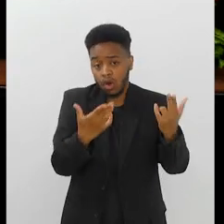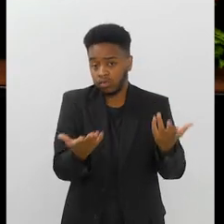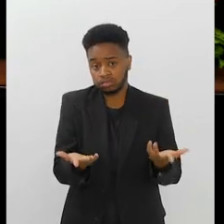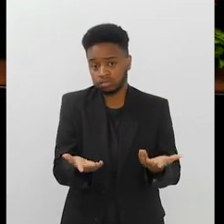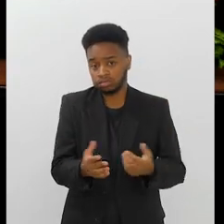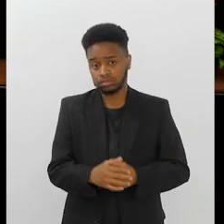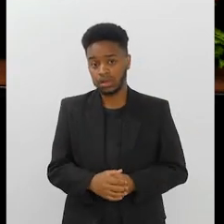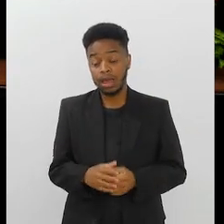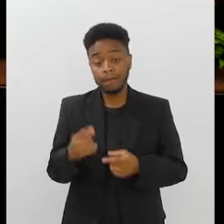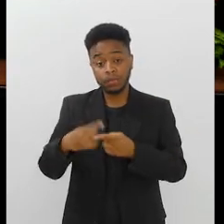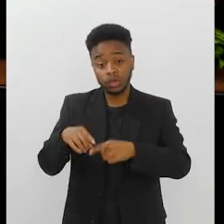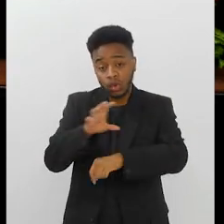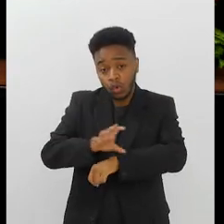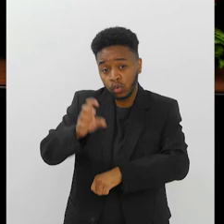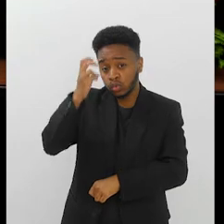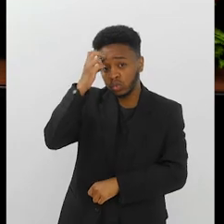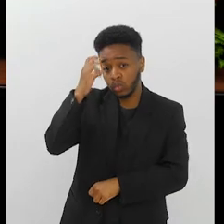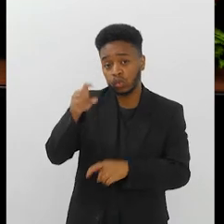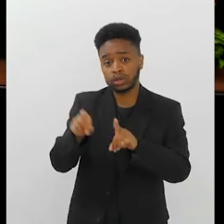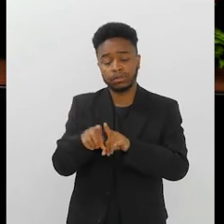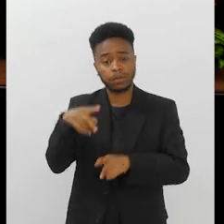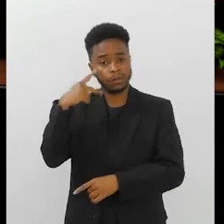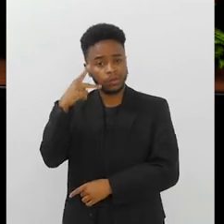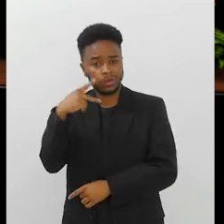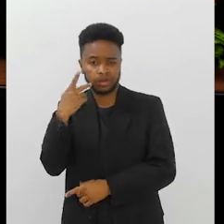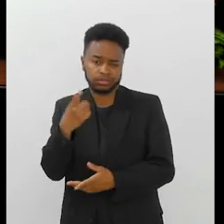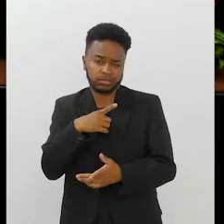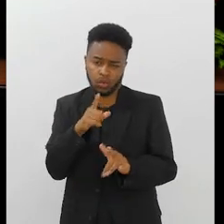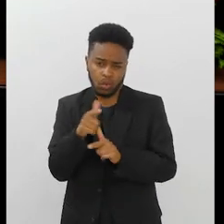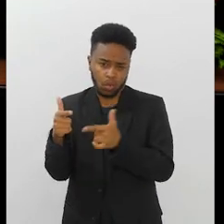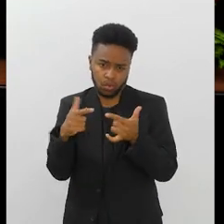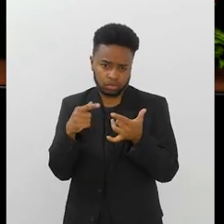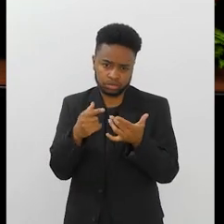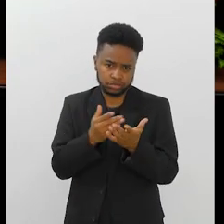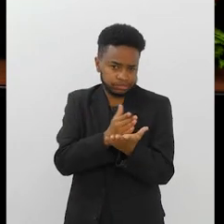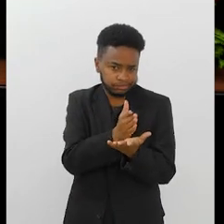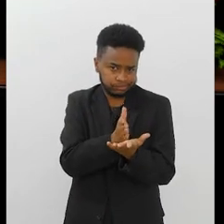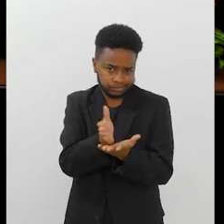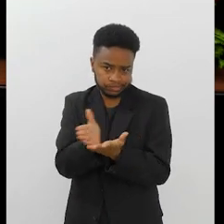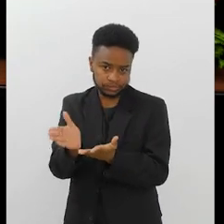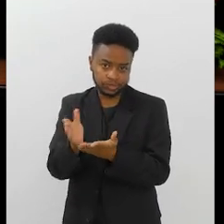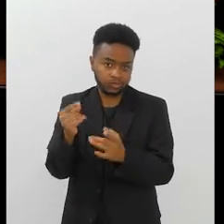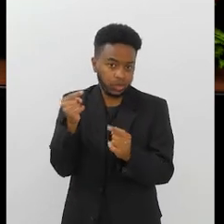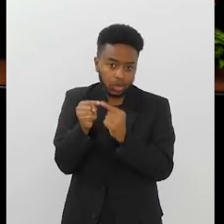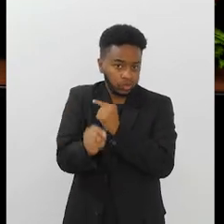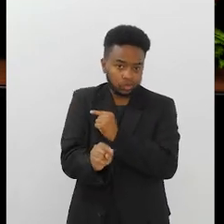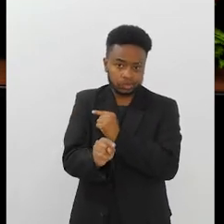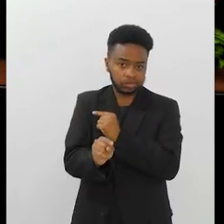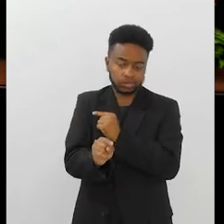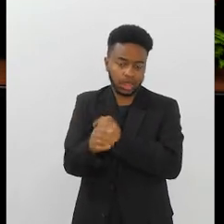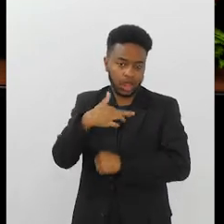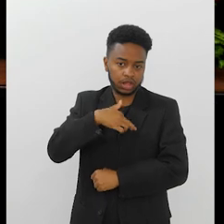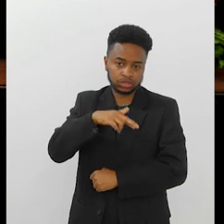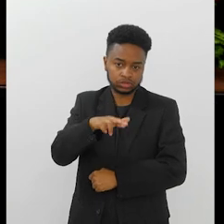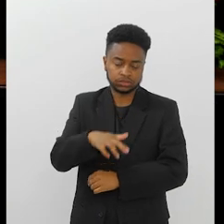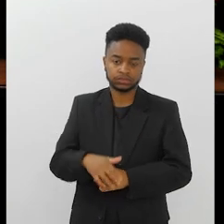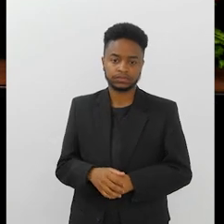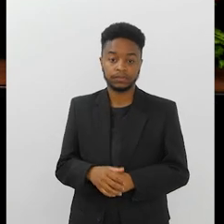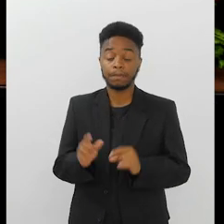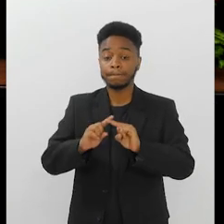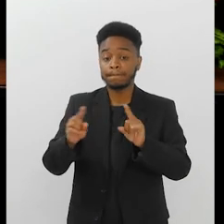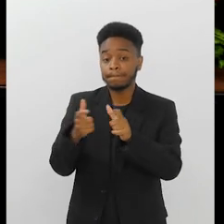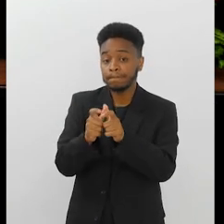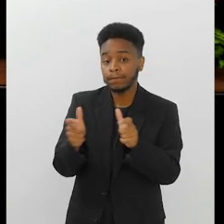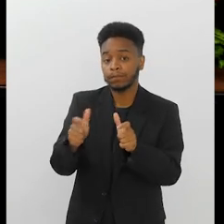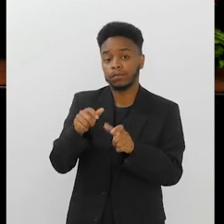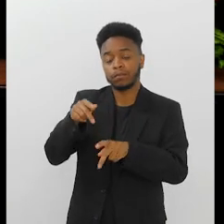coisa seria a mesma coisa a cultura na verdade a política aí entra em outras questões que não são não fazem mais parte da questão